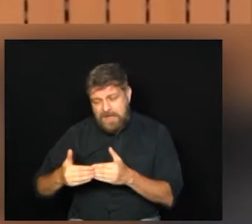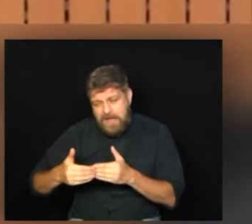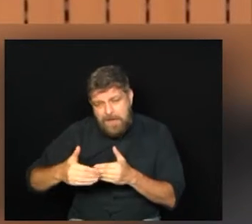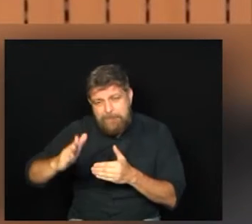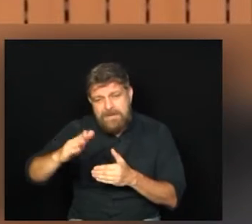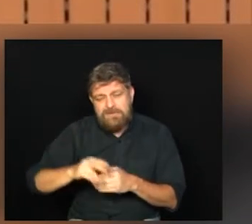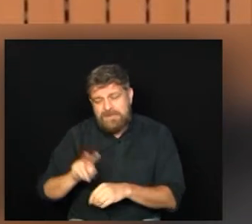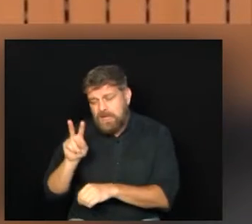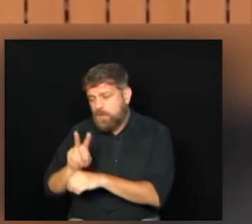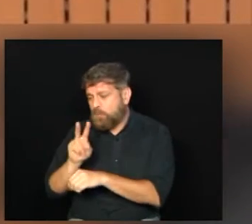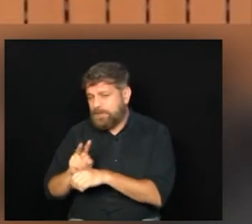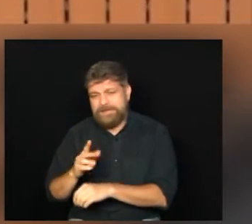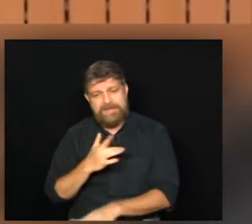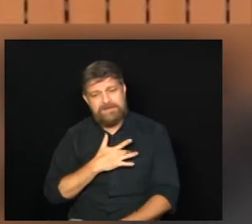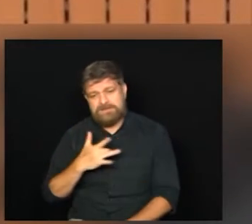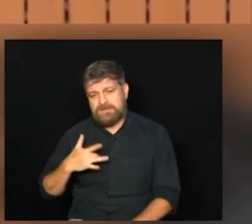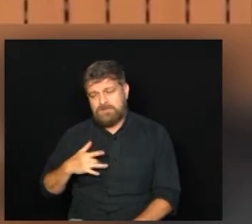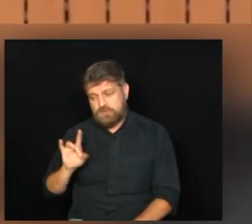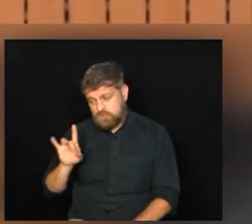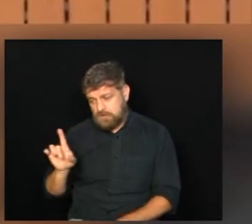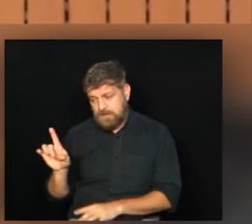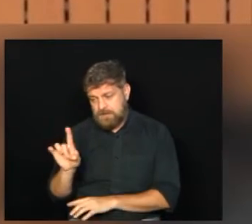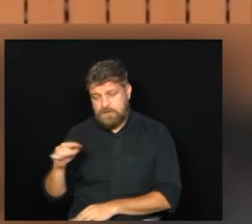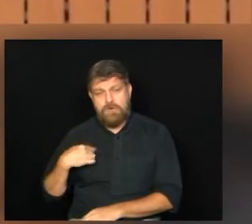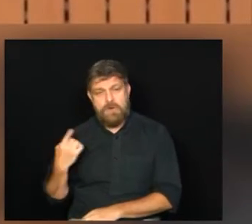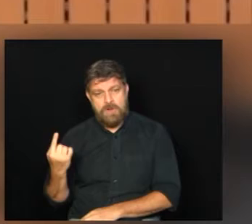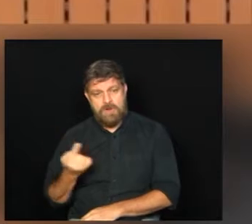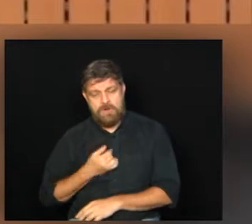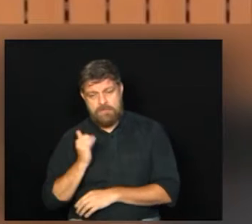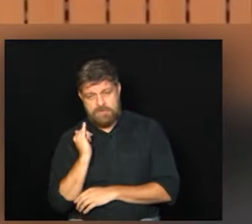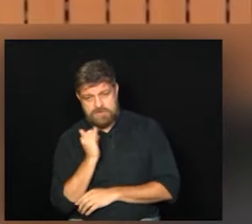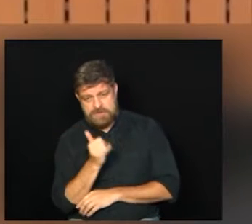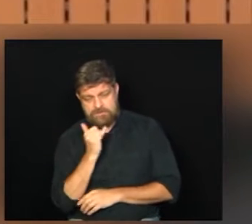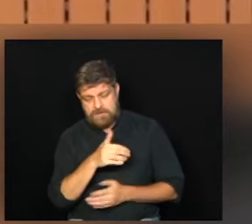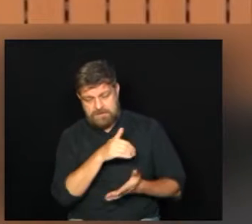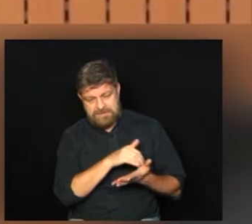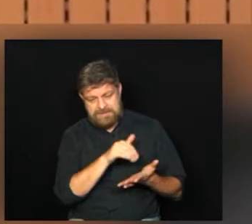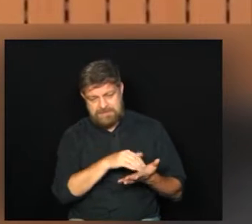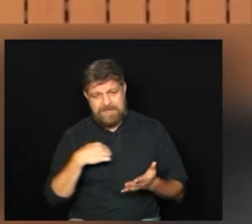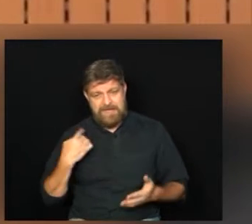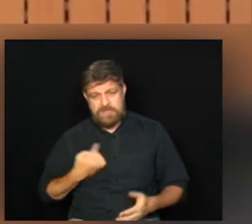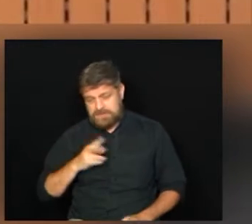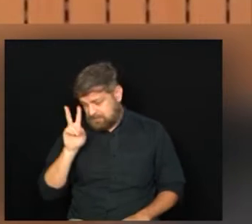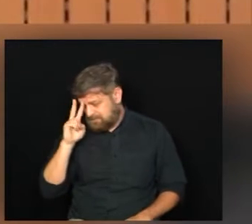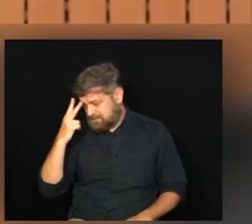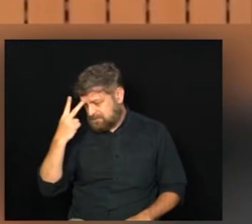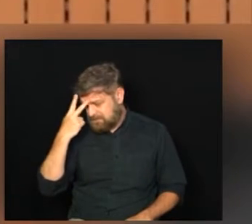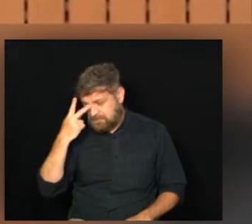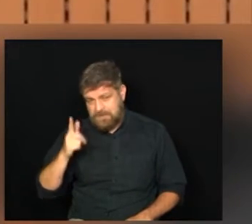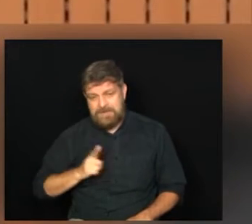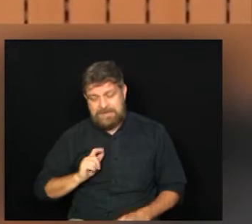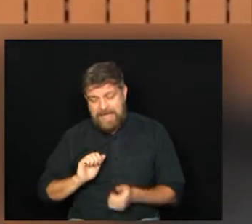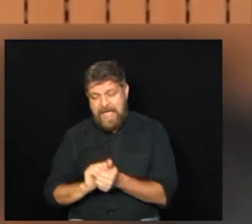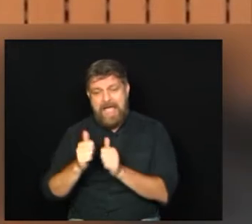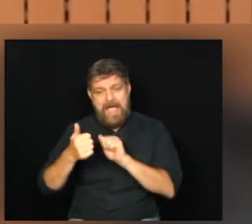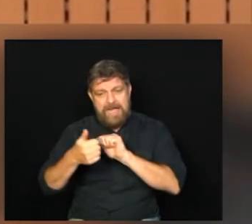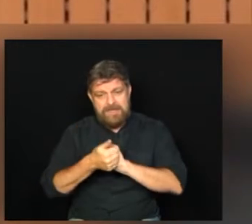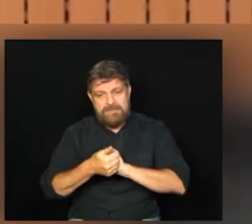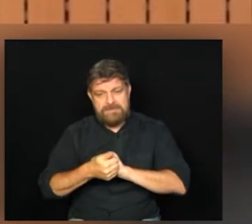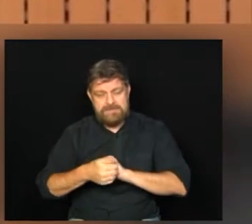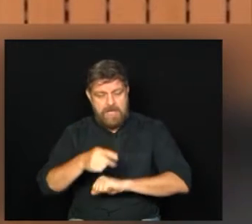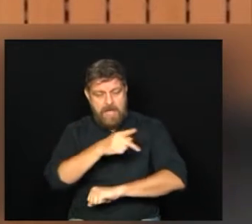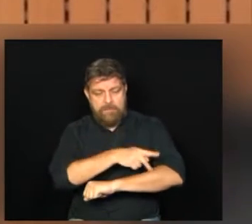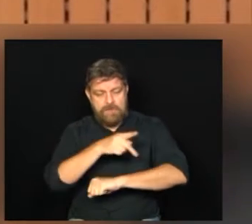dos cuidados sanitários. A gente precisa, como já disse o secretário, fazer uma revisão, alterações e adaptações ao